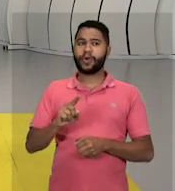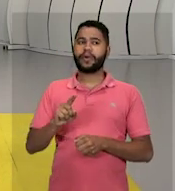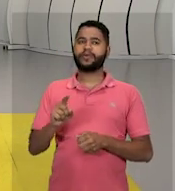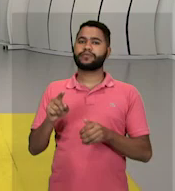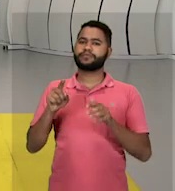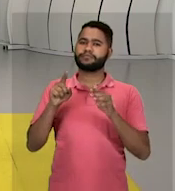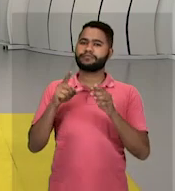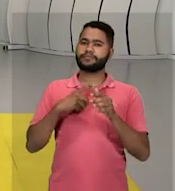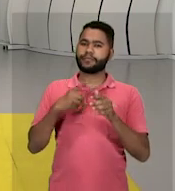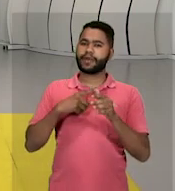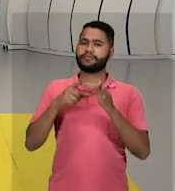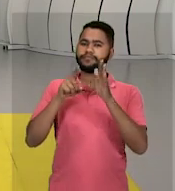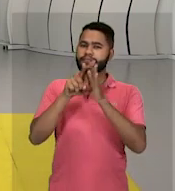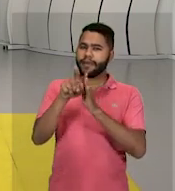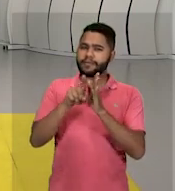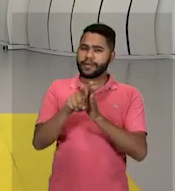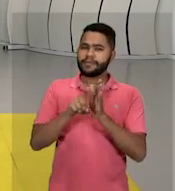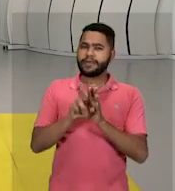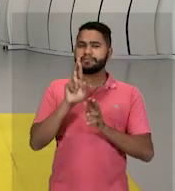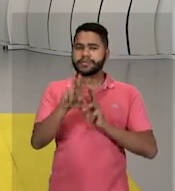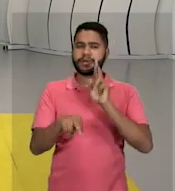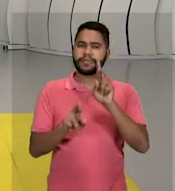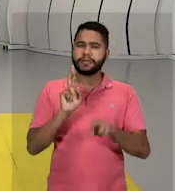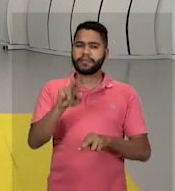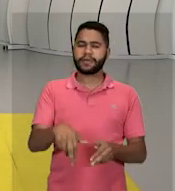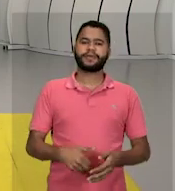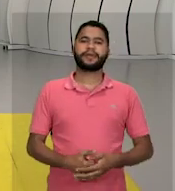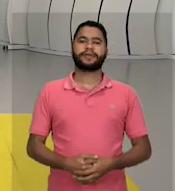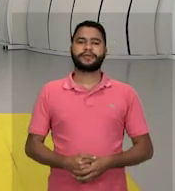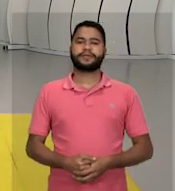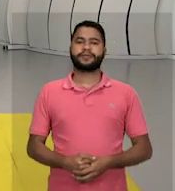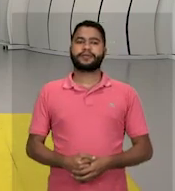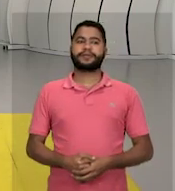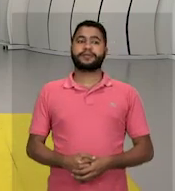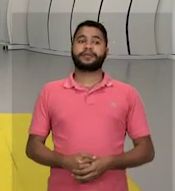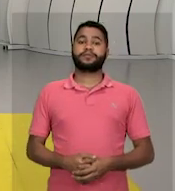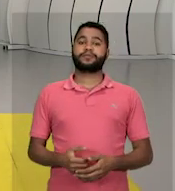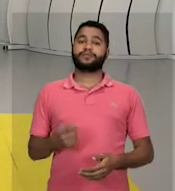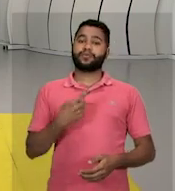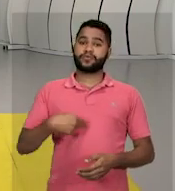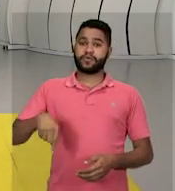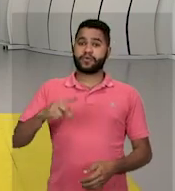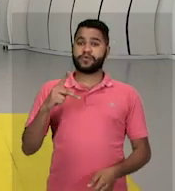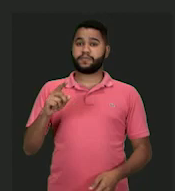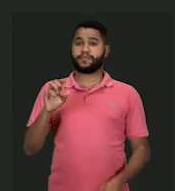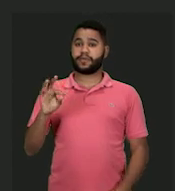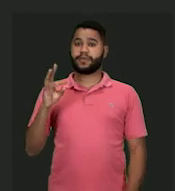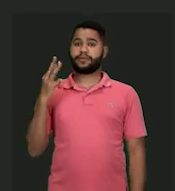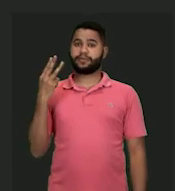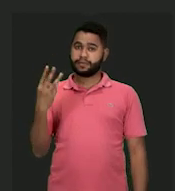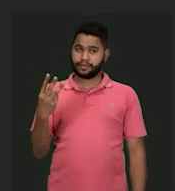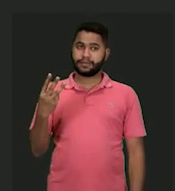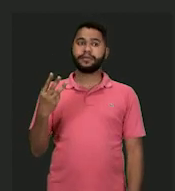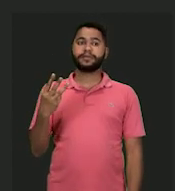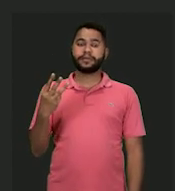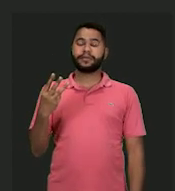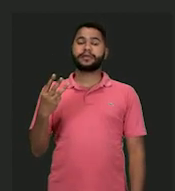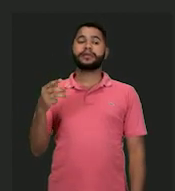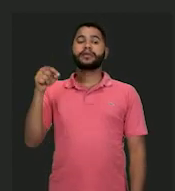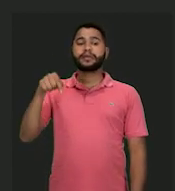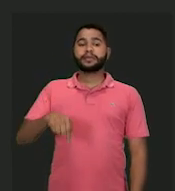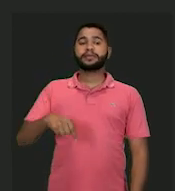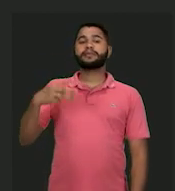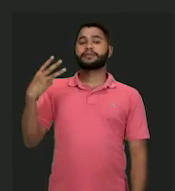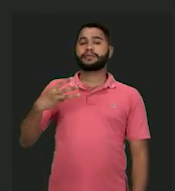algumas questões. Por favor, venha conosco. Nós estamos na escola com o PET 3. Aqui nós estamos no